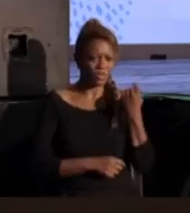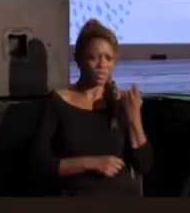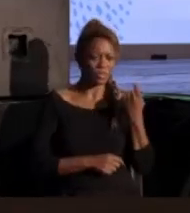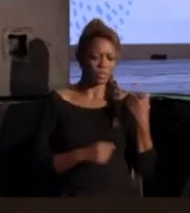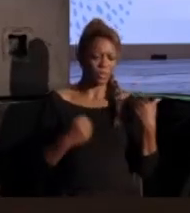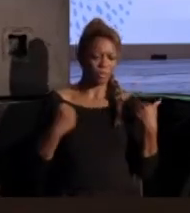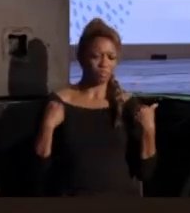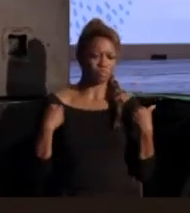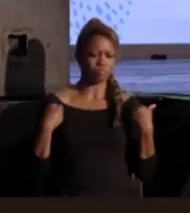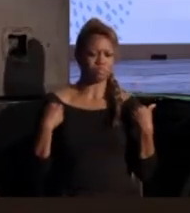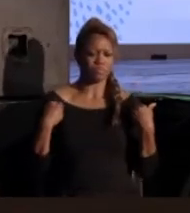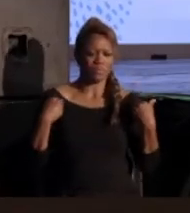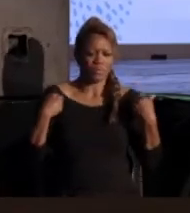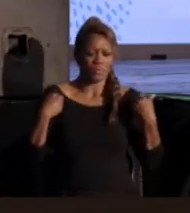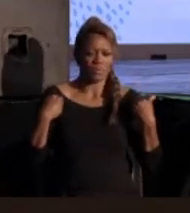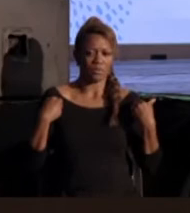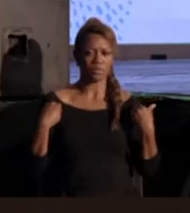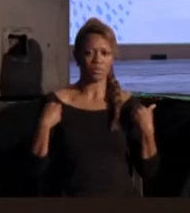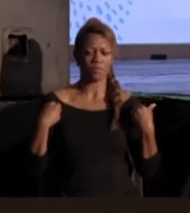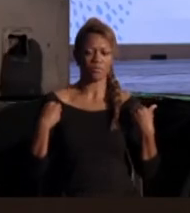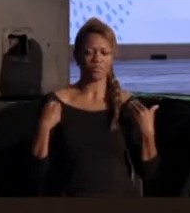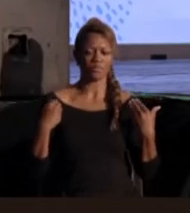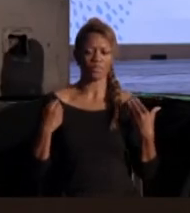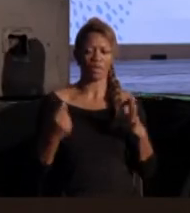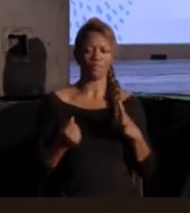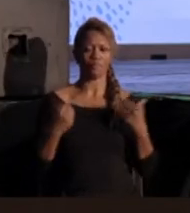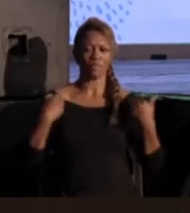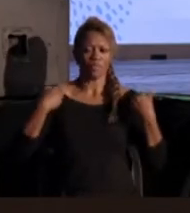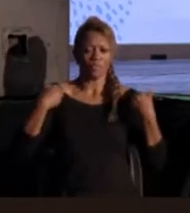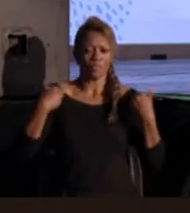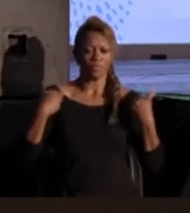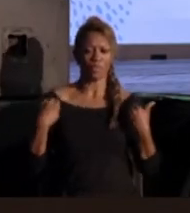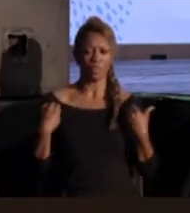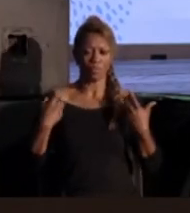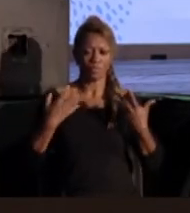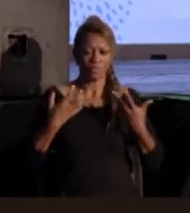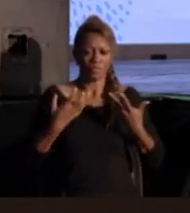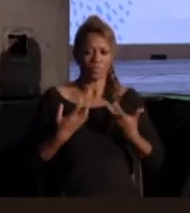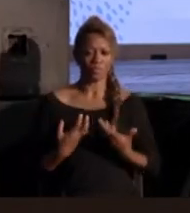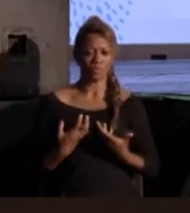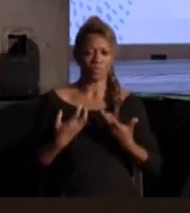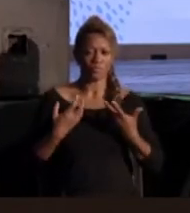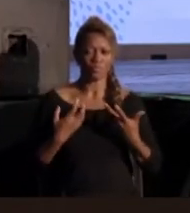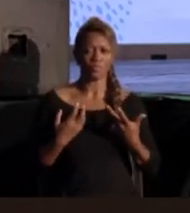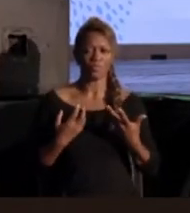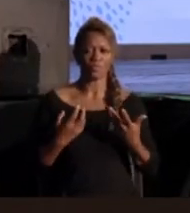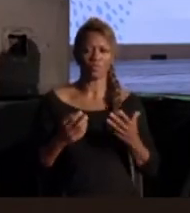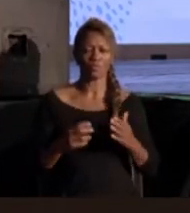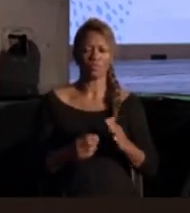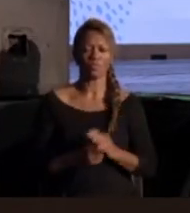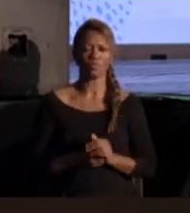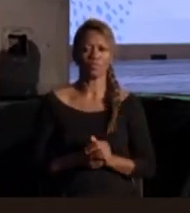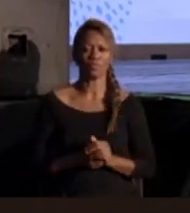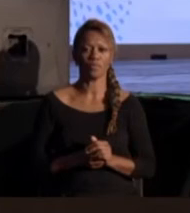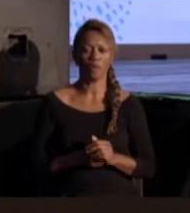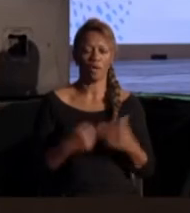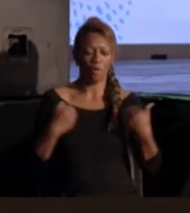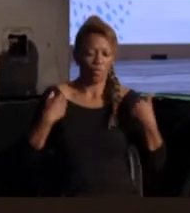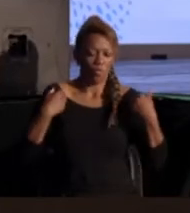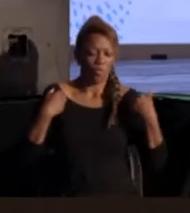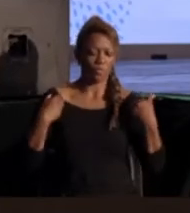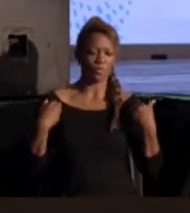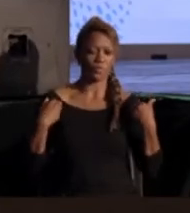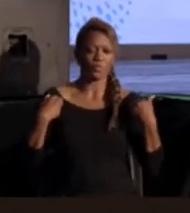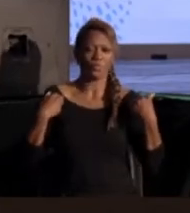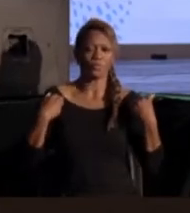faz força, a gente carrega, descarrega e relaxa. Tem um mecanismo psíquico de carregar e descarregar